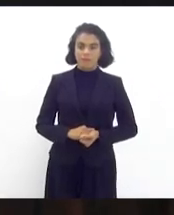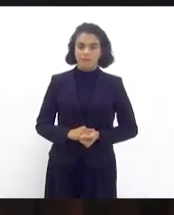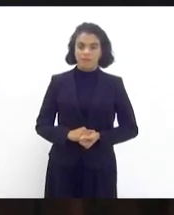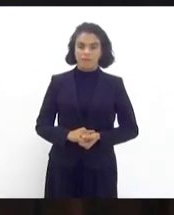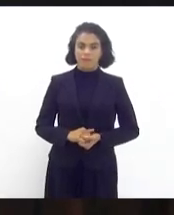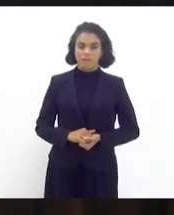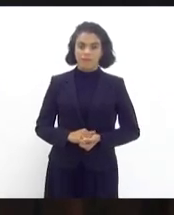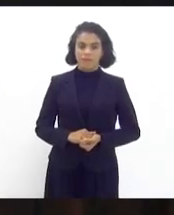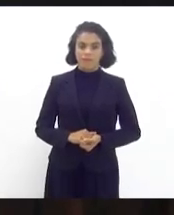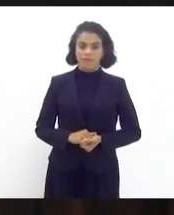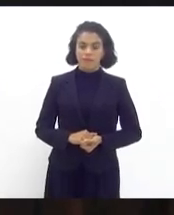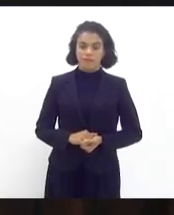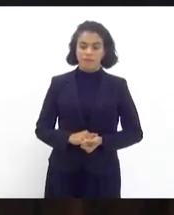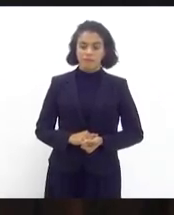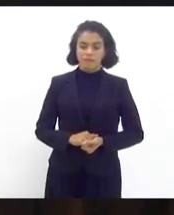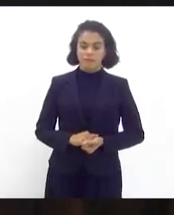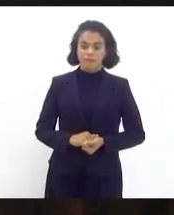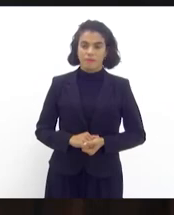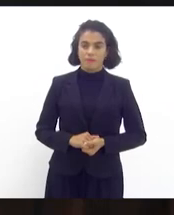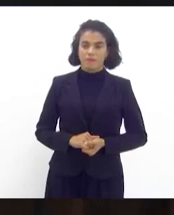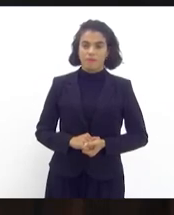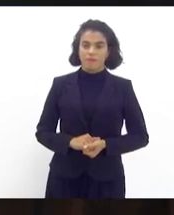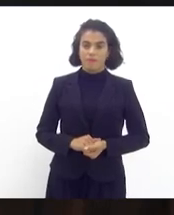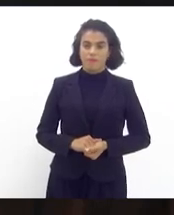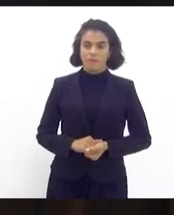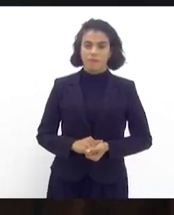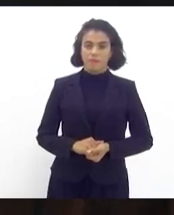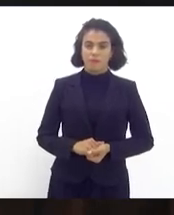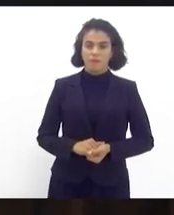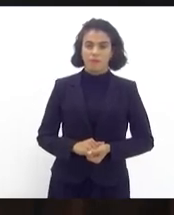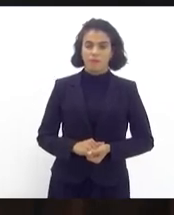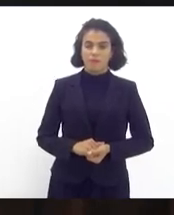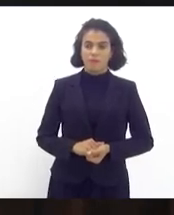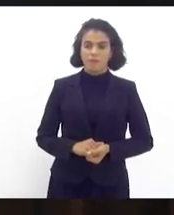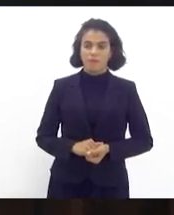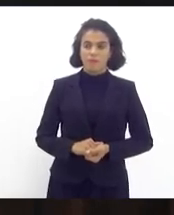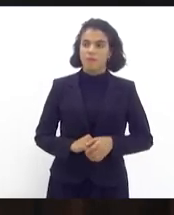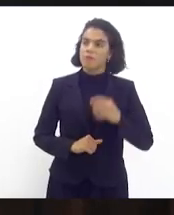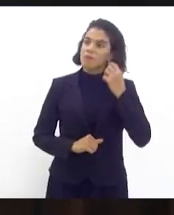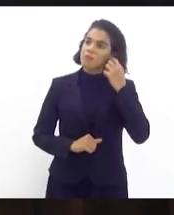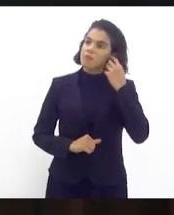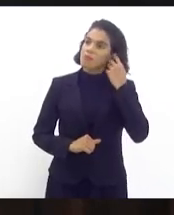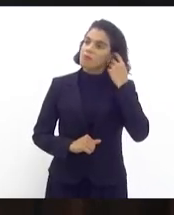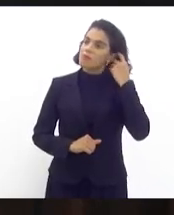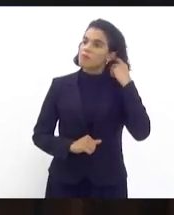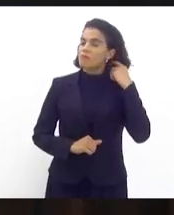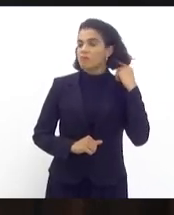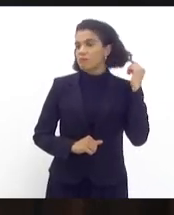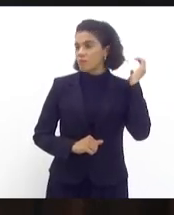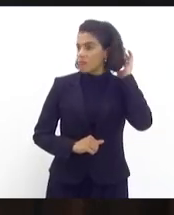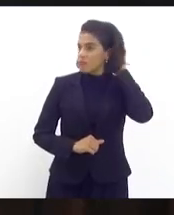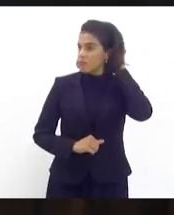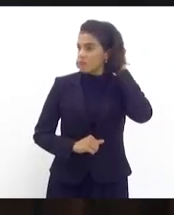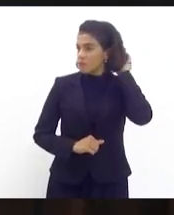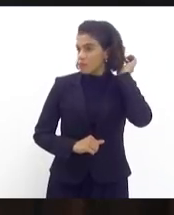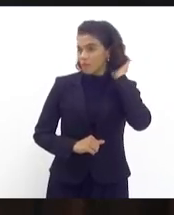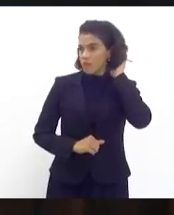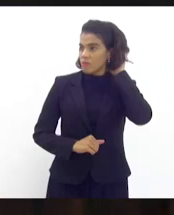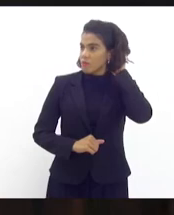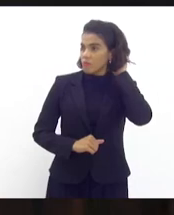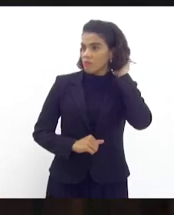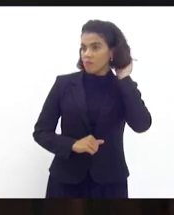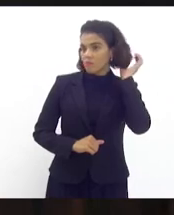trabalhos. Está aberta a sessão. A presidência convida